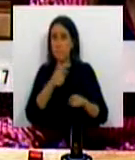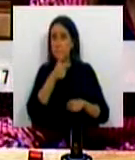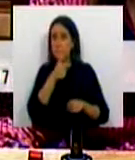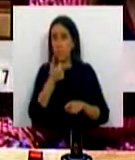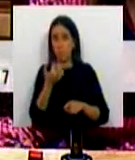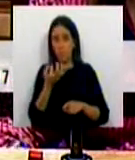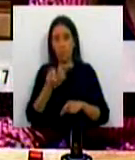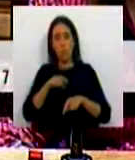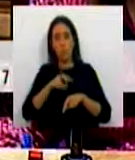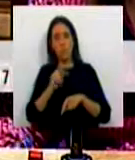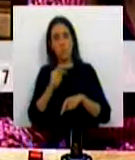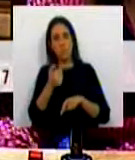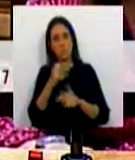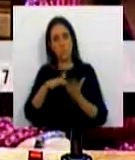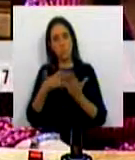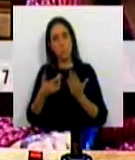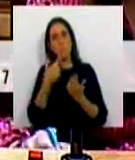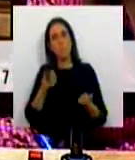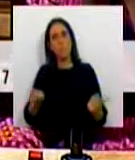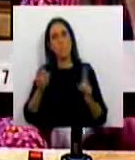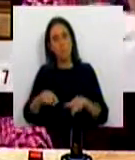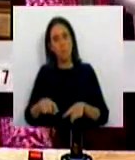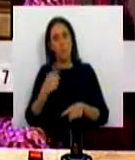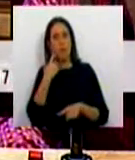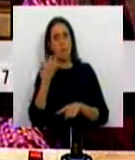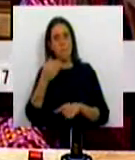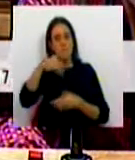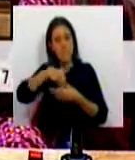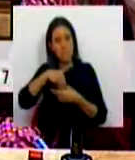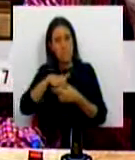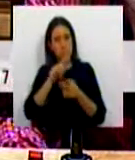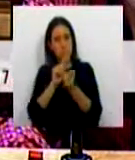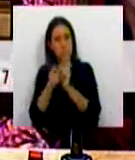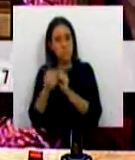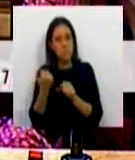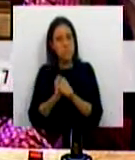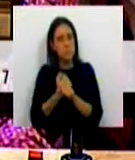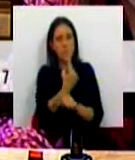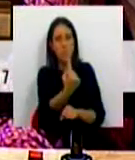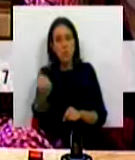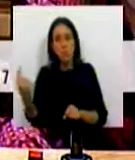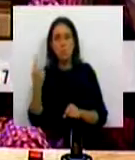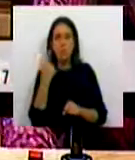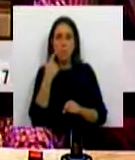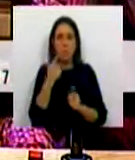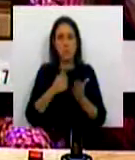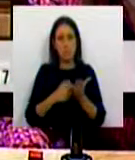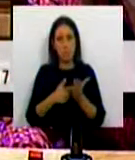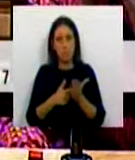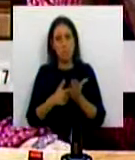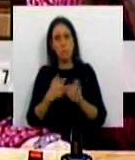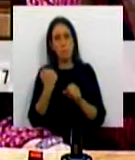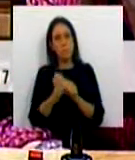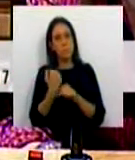para as 35 horas, verificámos a possibilidade de acomodar internamente em cada serviço as necessidades, seja por ganhos